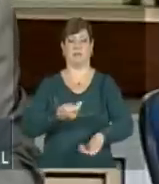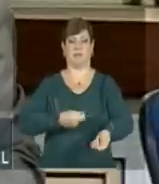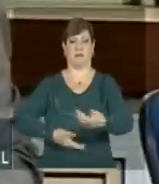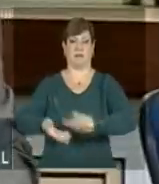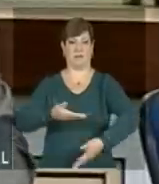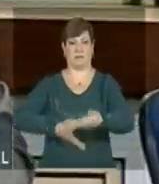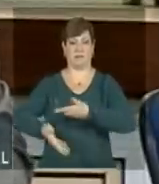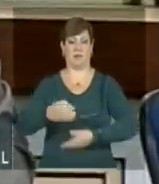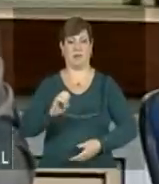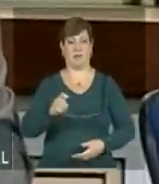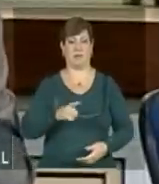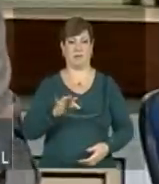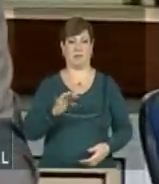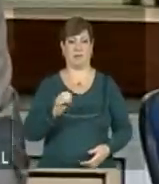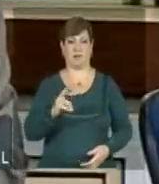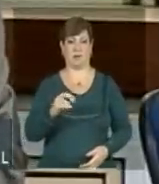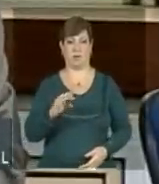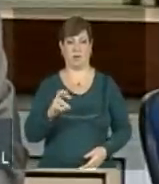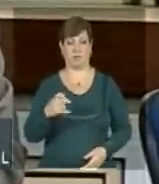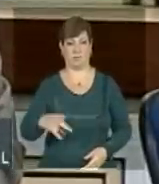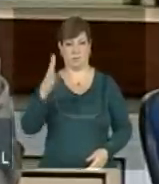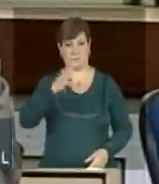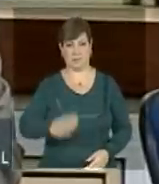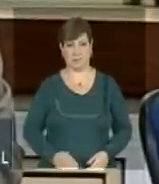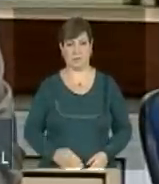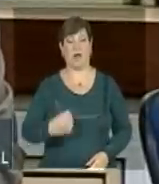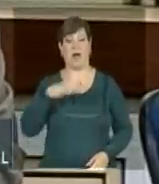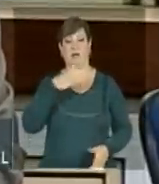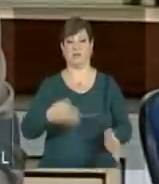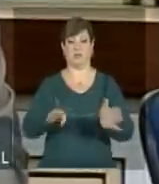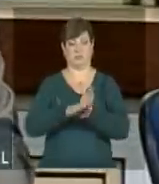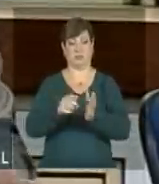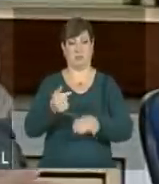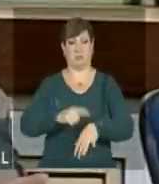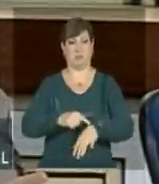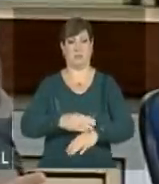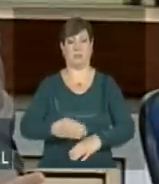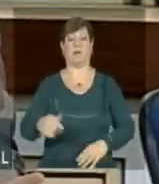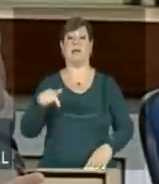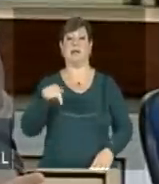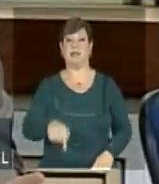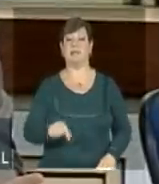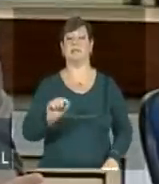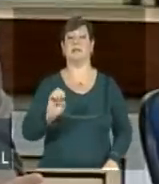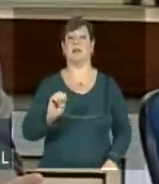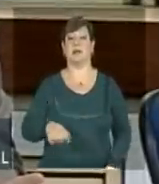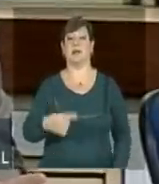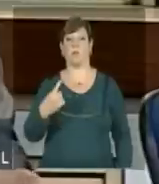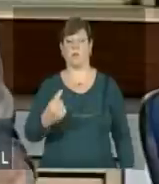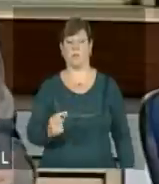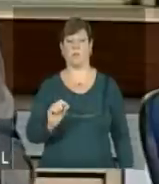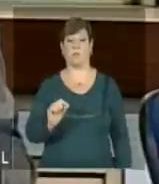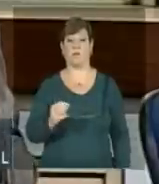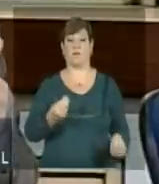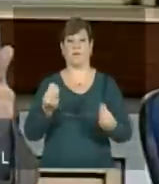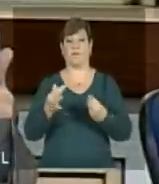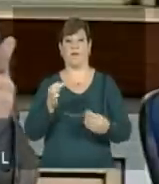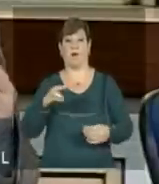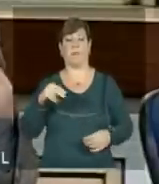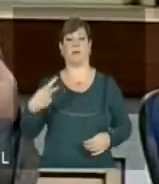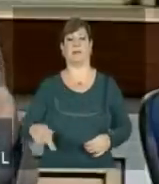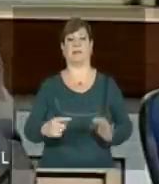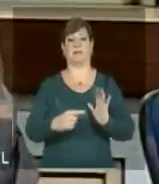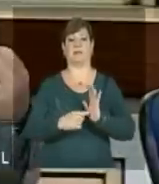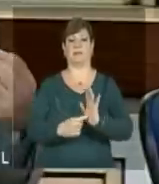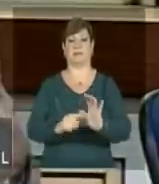Brasil, que acho que vai chegar daqui a pouco. Esta é uma característica deste evento. É um